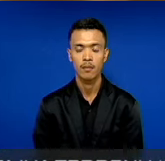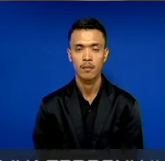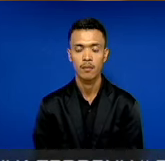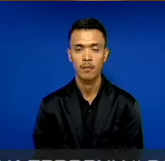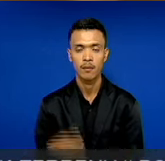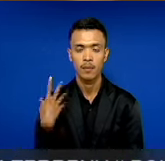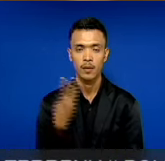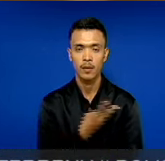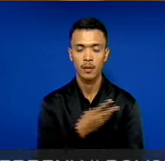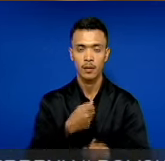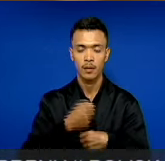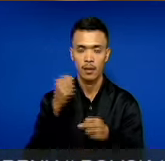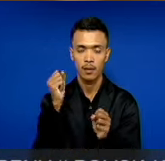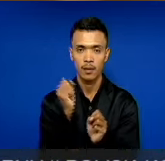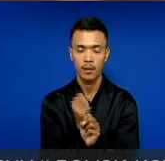e está halo,